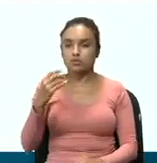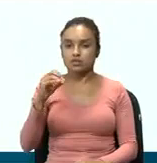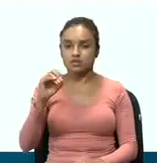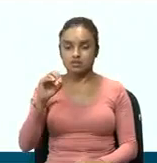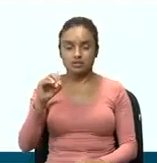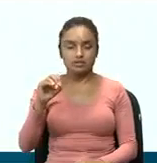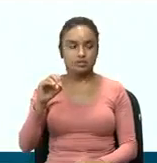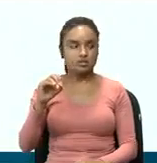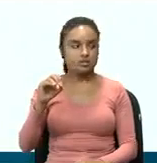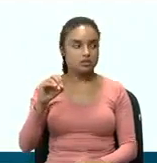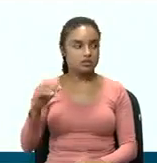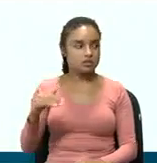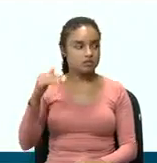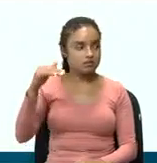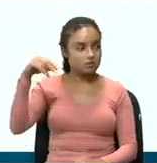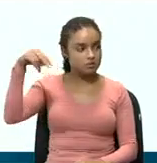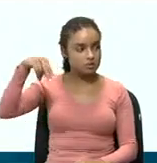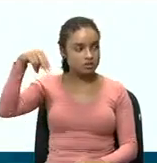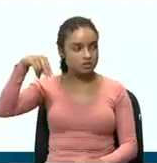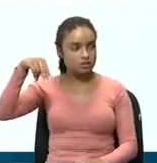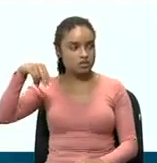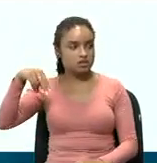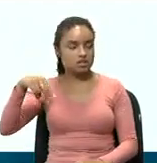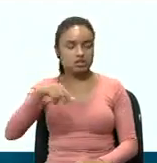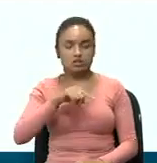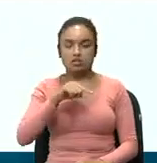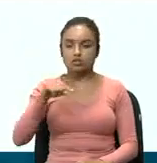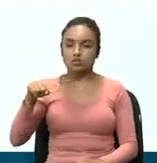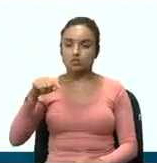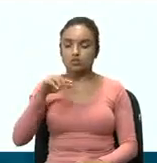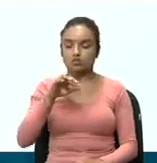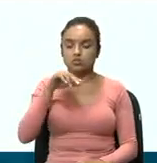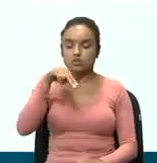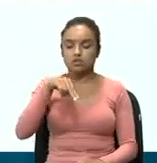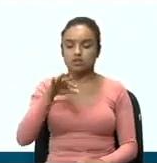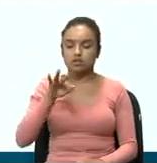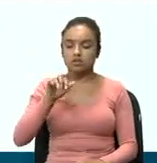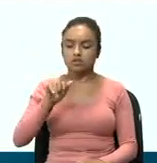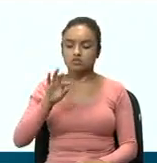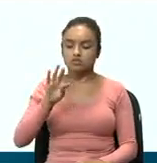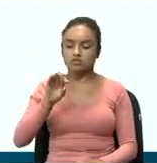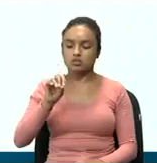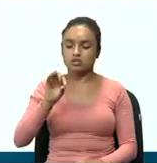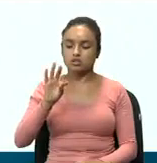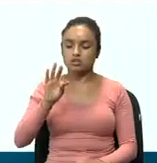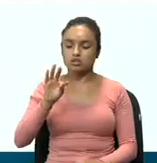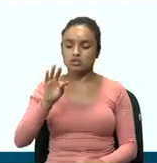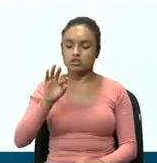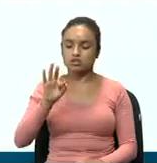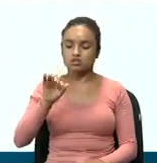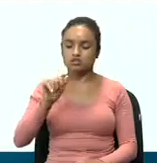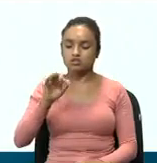então verificar se, no caso, essa série ela é absolutamente